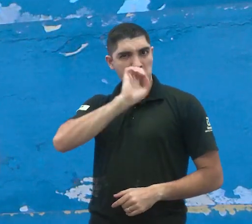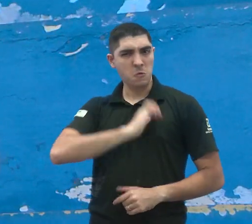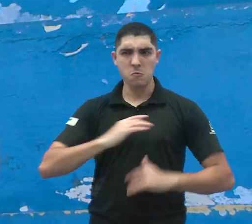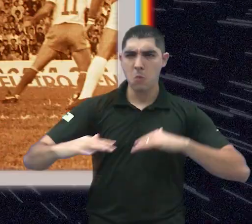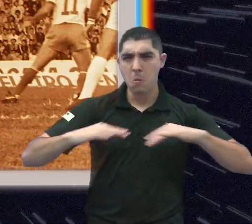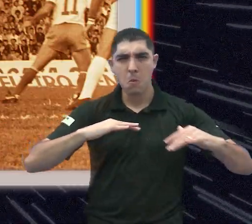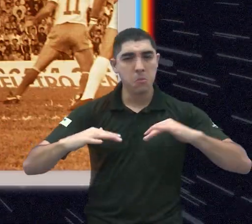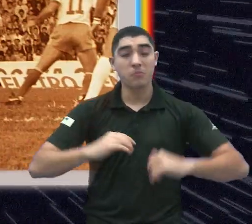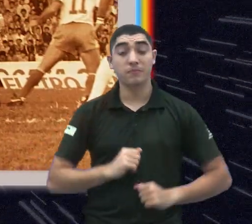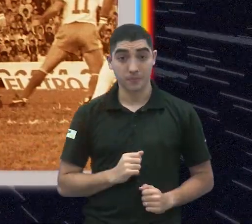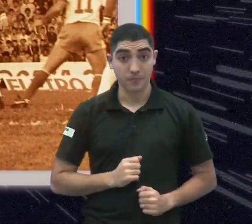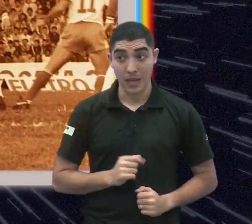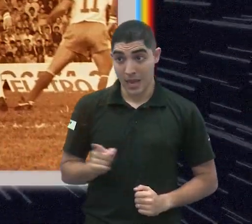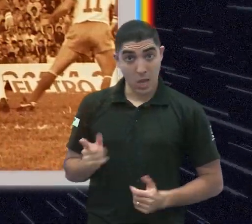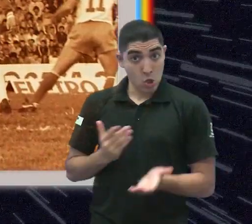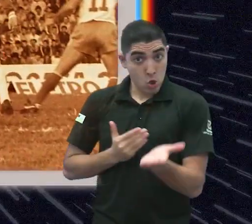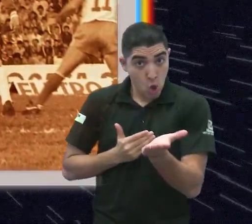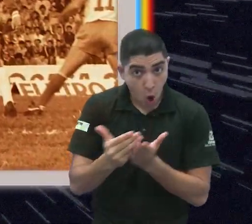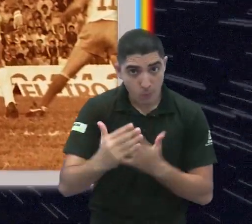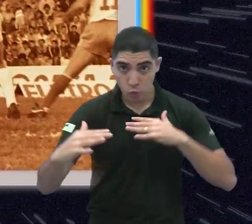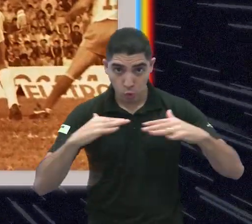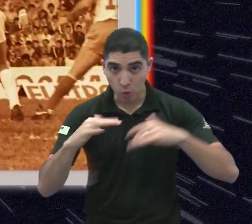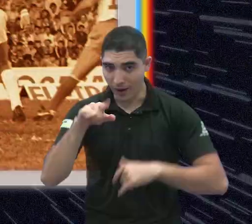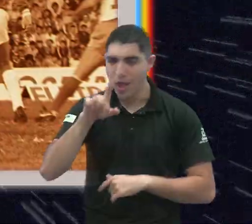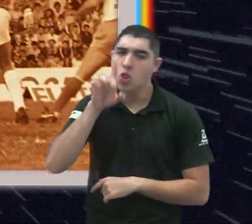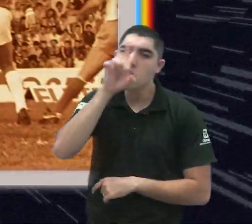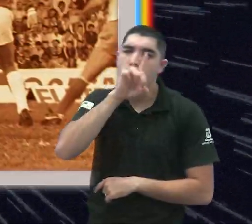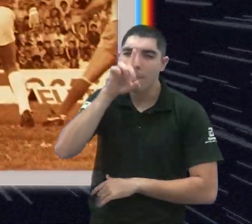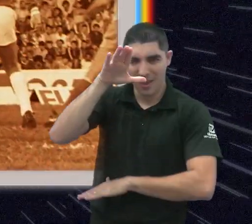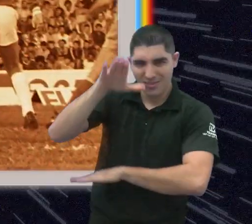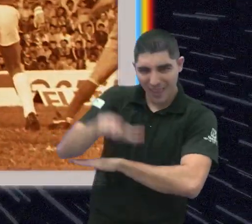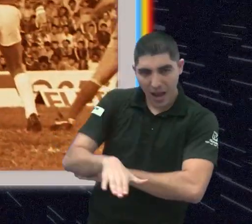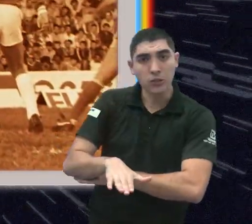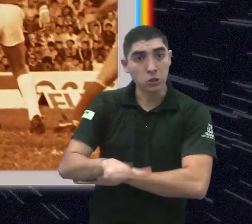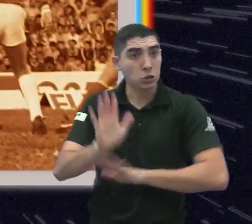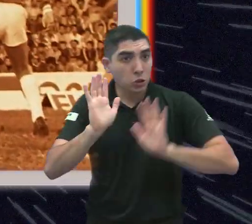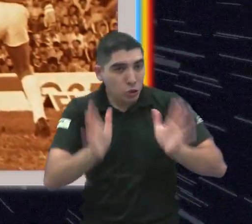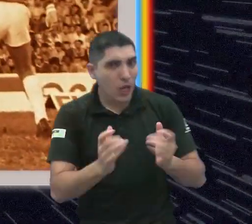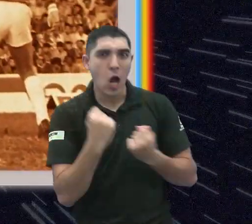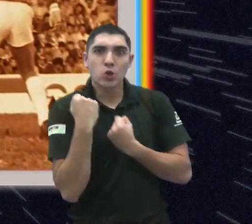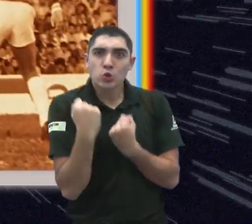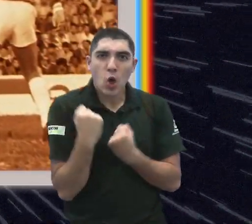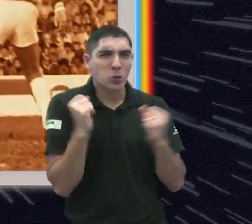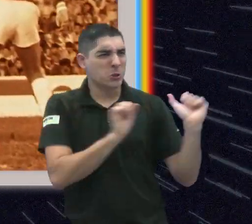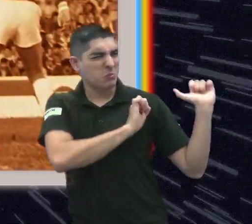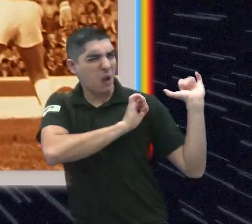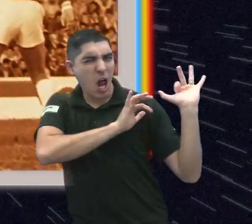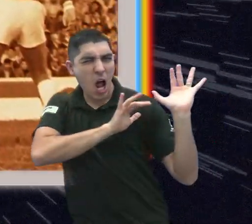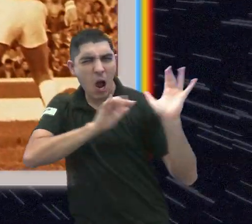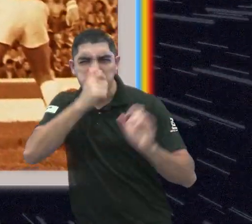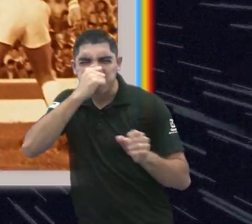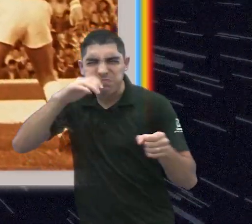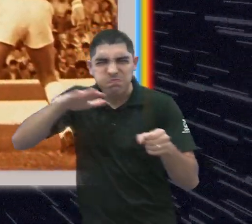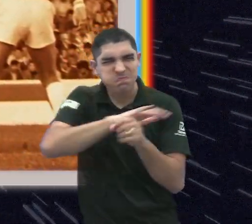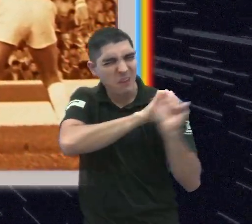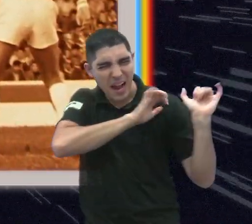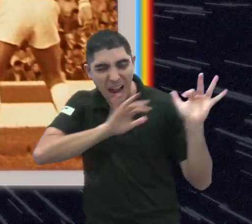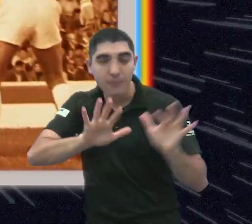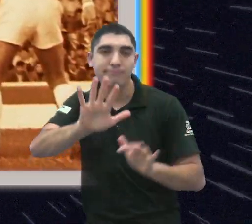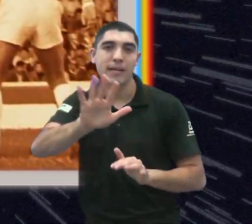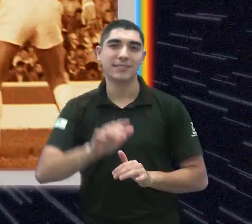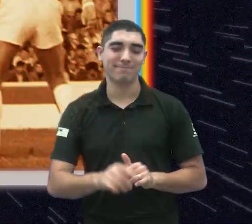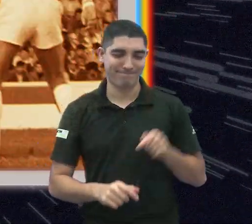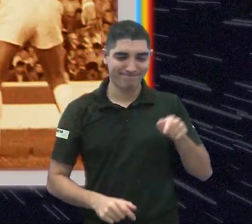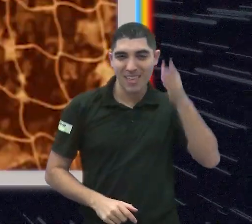na elite. Dentro de campo, naquela tarde de domingo, apesar de toda a festa da torcida que lotou o Martins